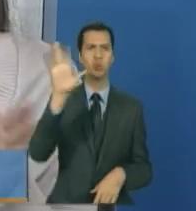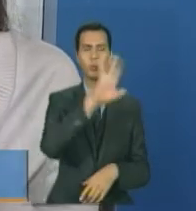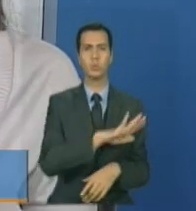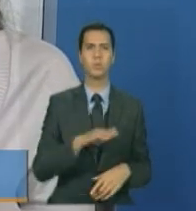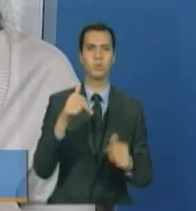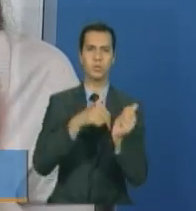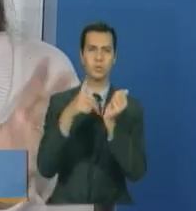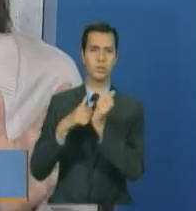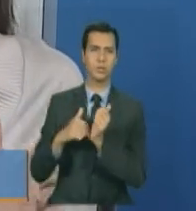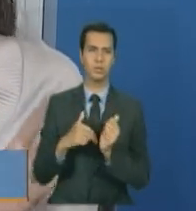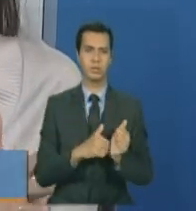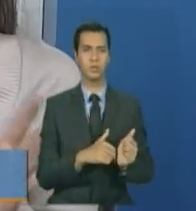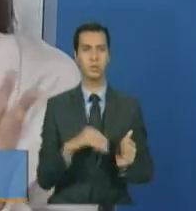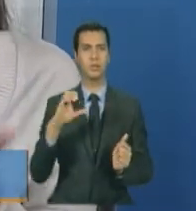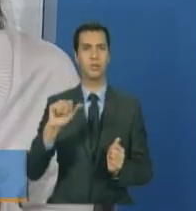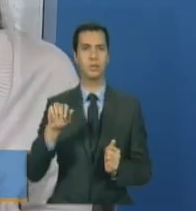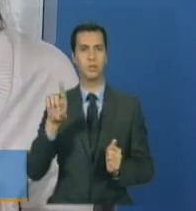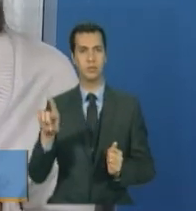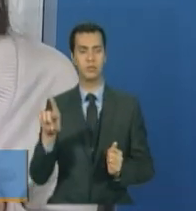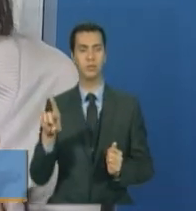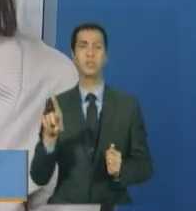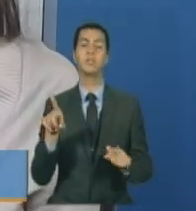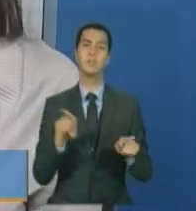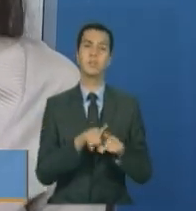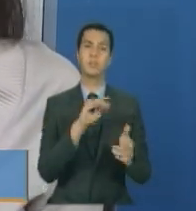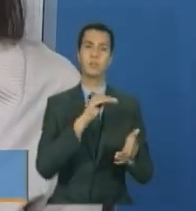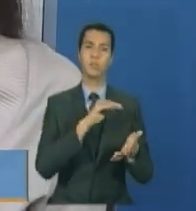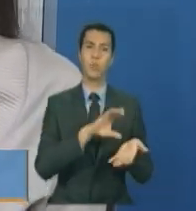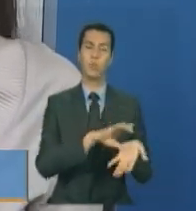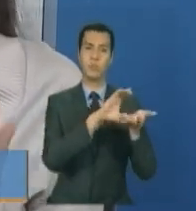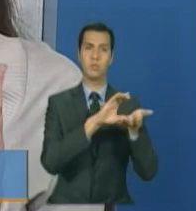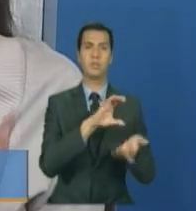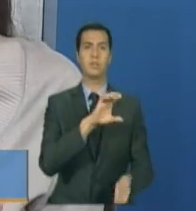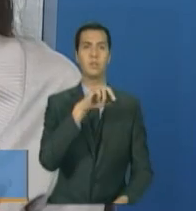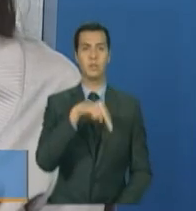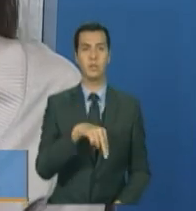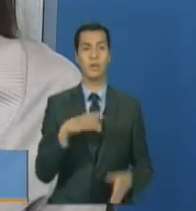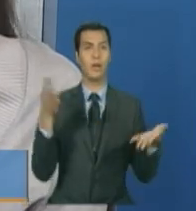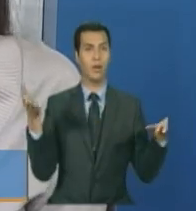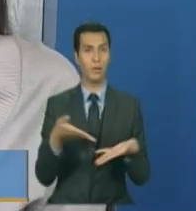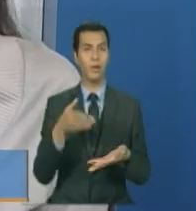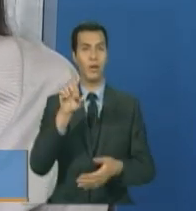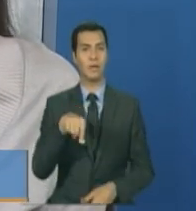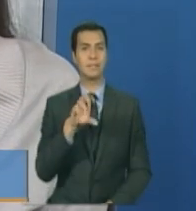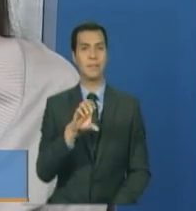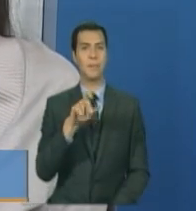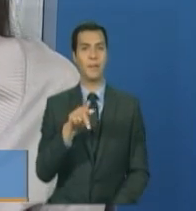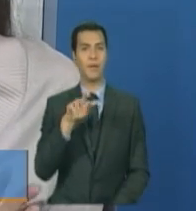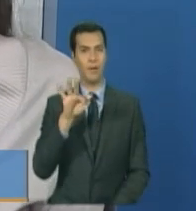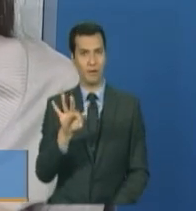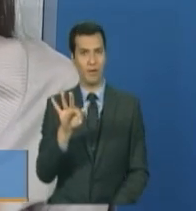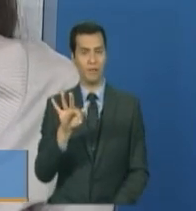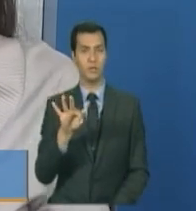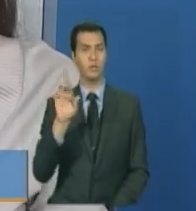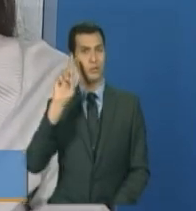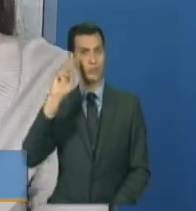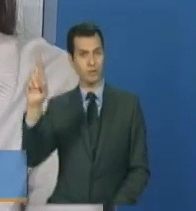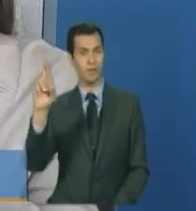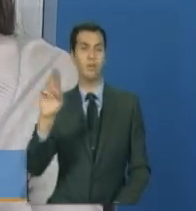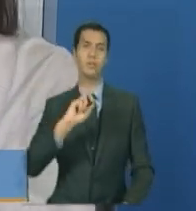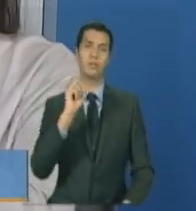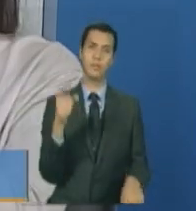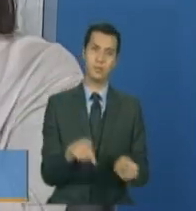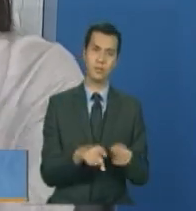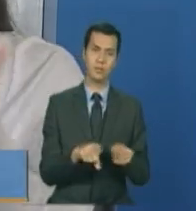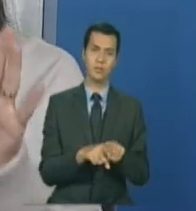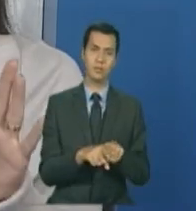começava com CAD e para os conselhos com CM. Agora é o CPF do gestor e do presidente do conselho. Então, o que muda